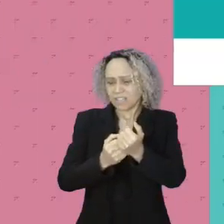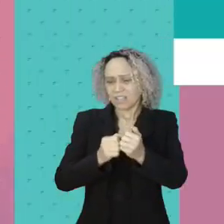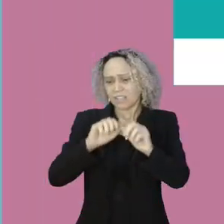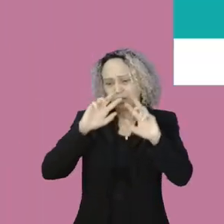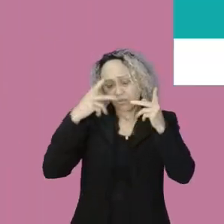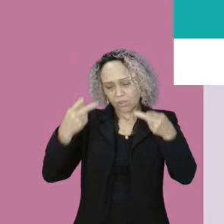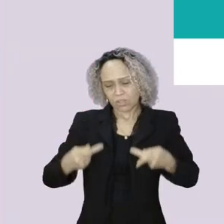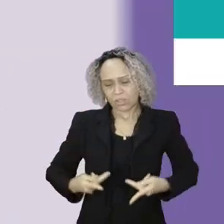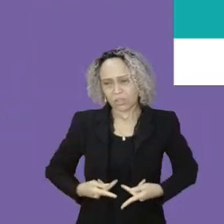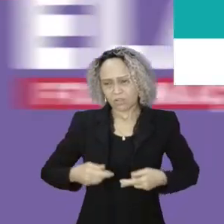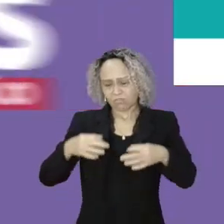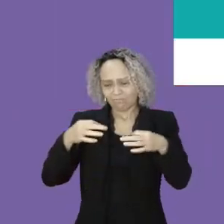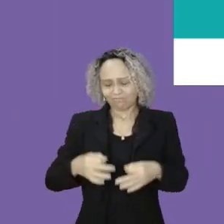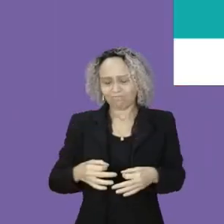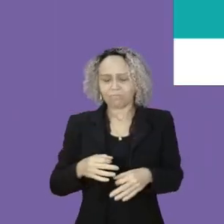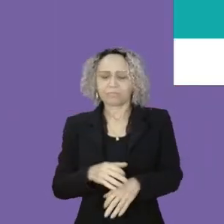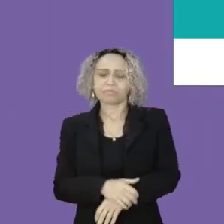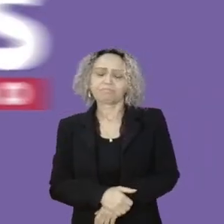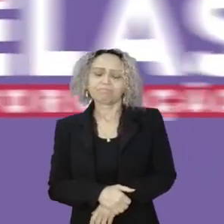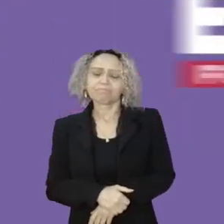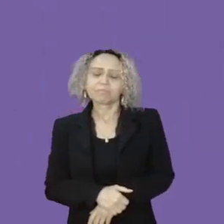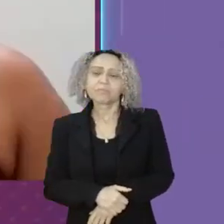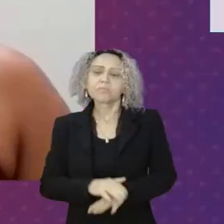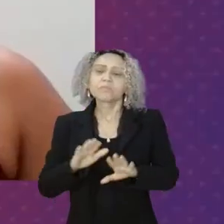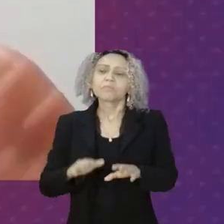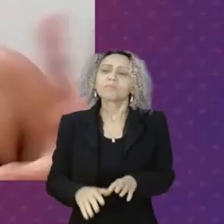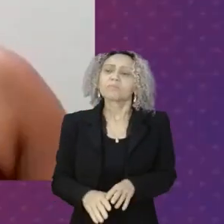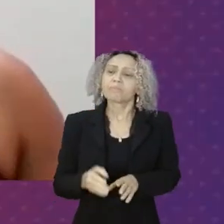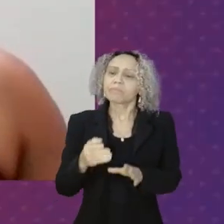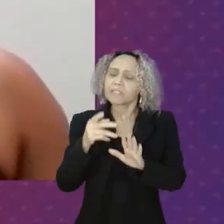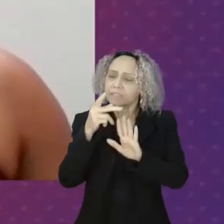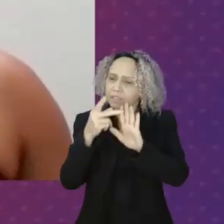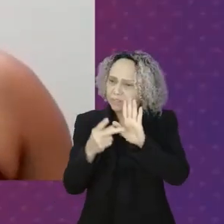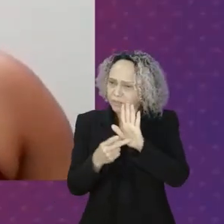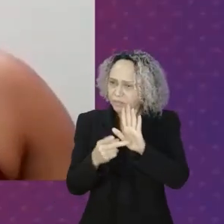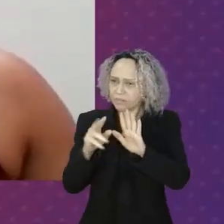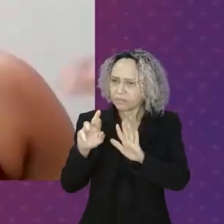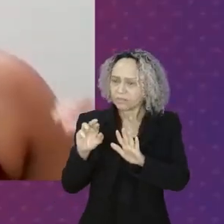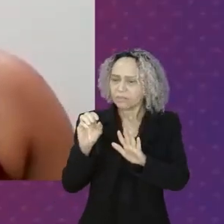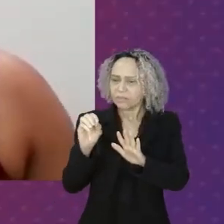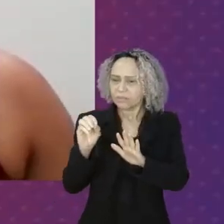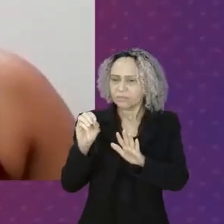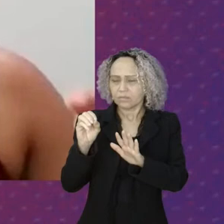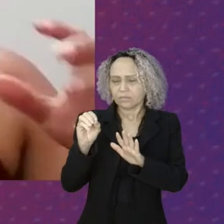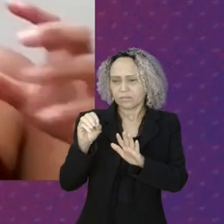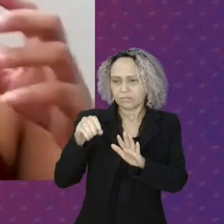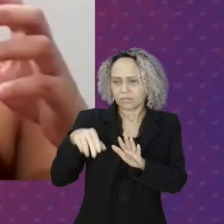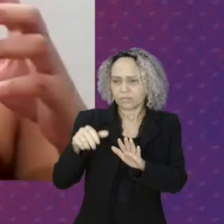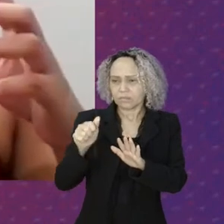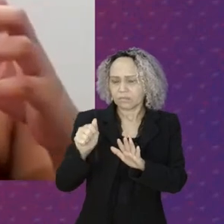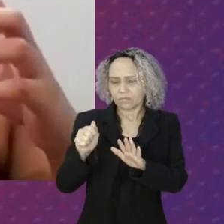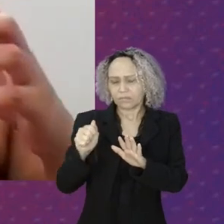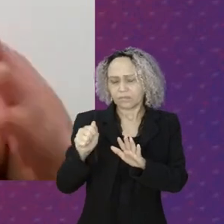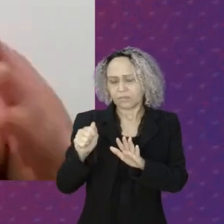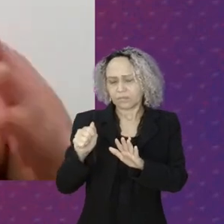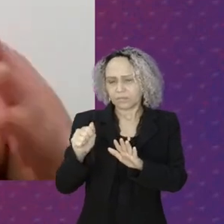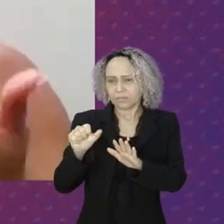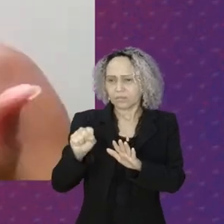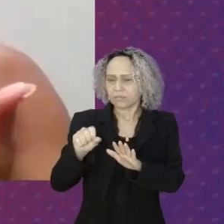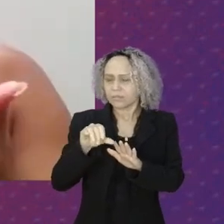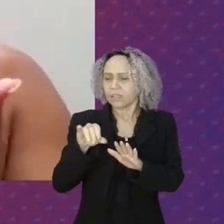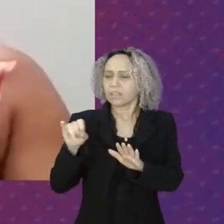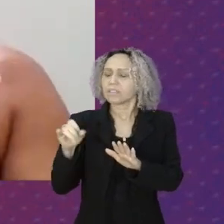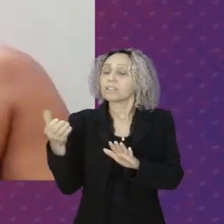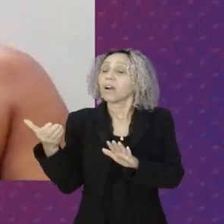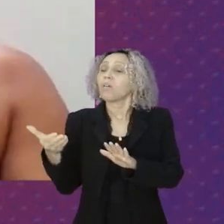tem que fazer. E o PRONASSE 2 agora, ao invés de ter uma série de ações, como tinha no passado, a